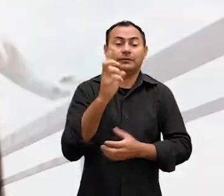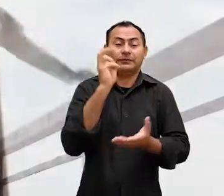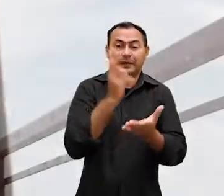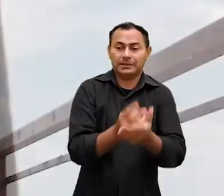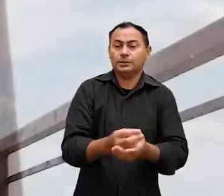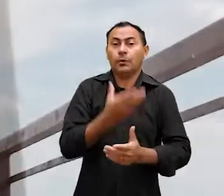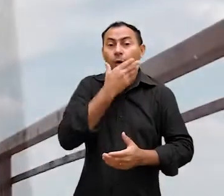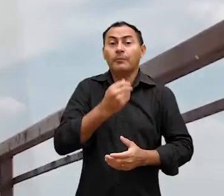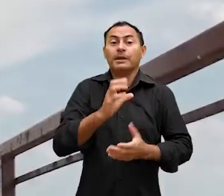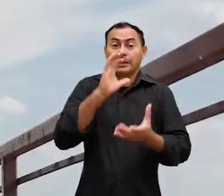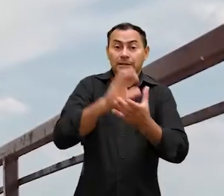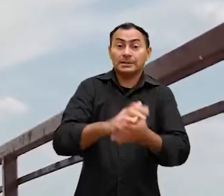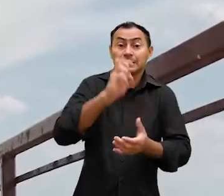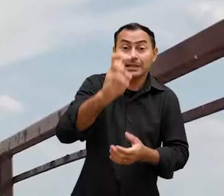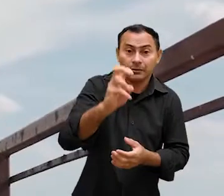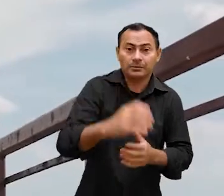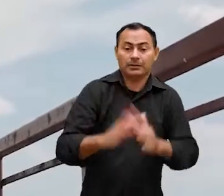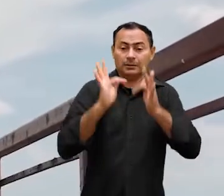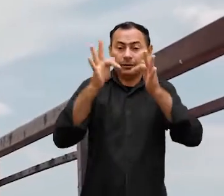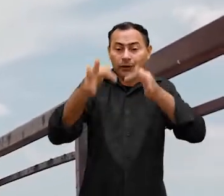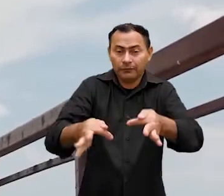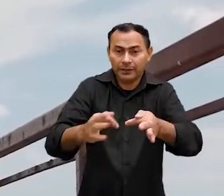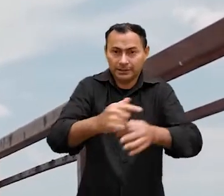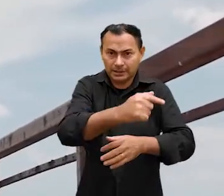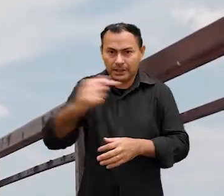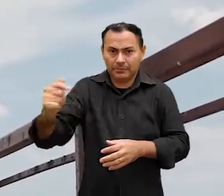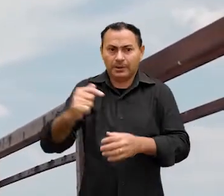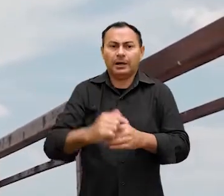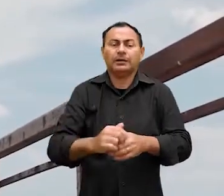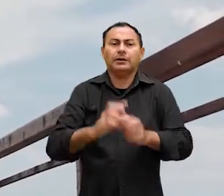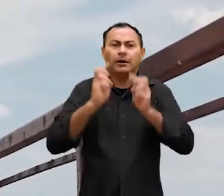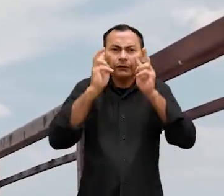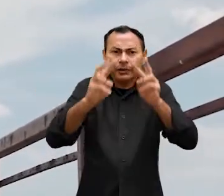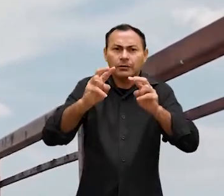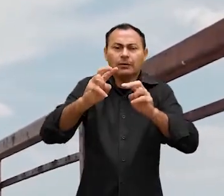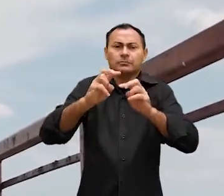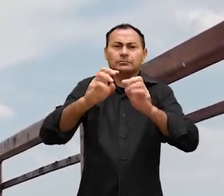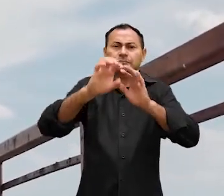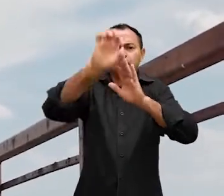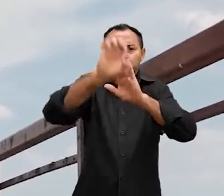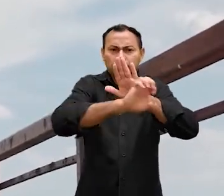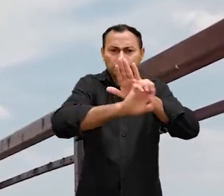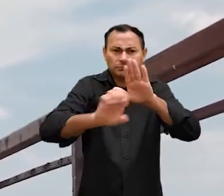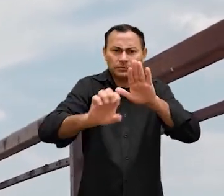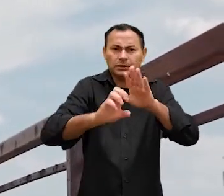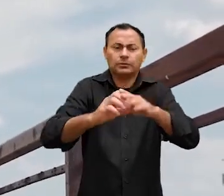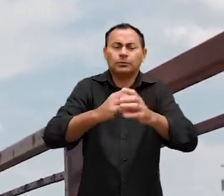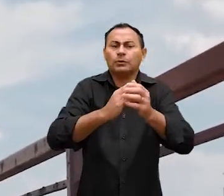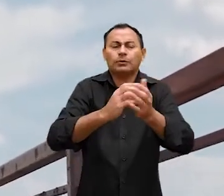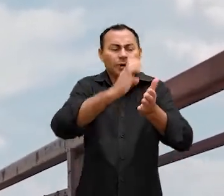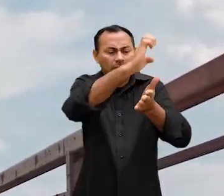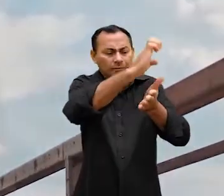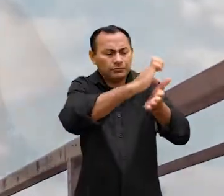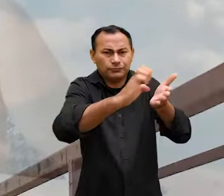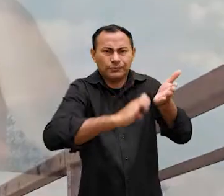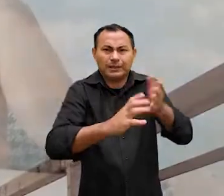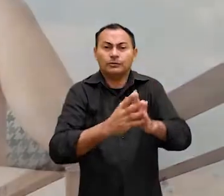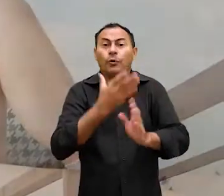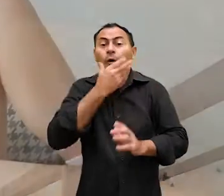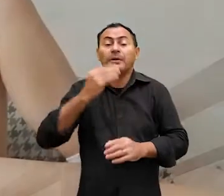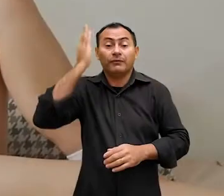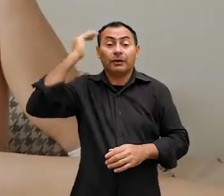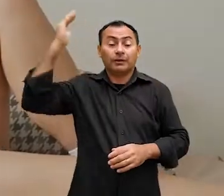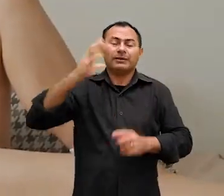5. Em final de semana eles ouviram a mensagem de um evangelista famoso e verdadeiramente se converteram. Eles